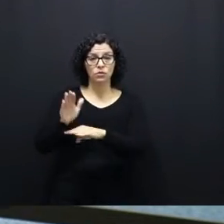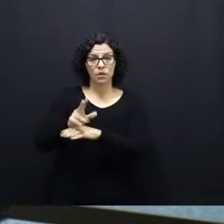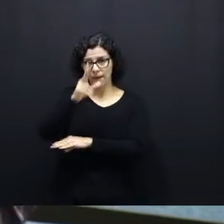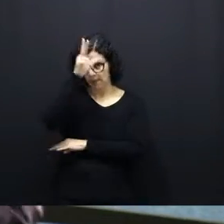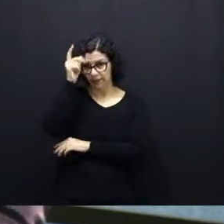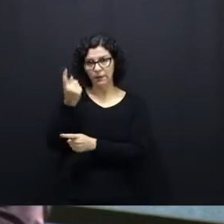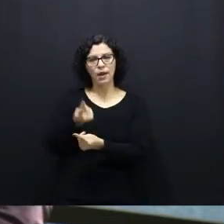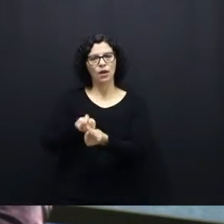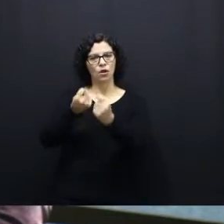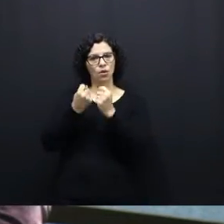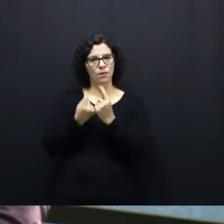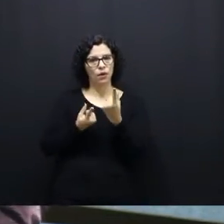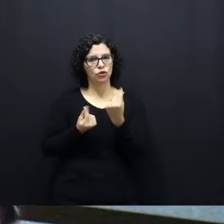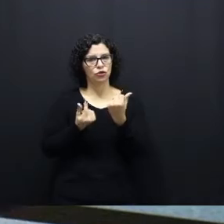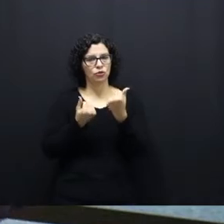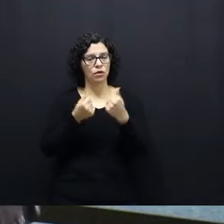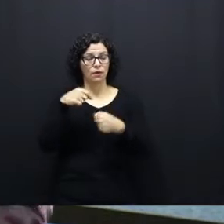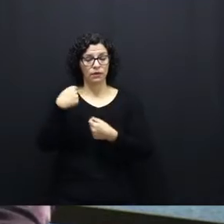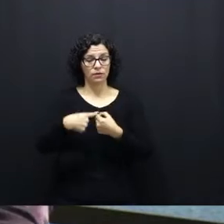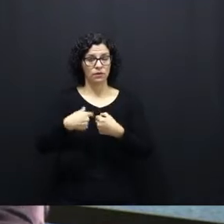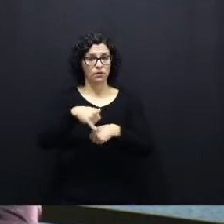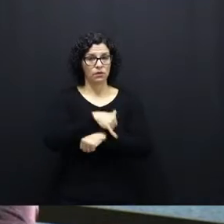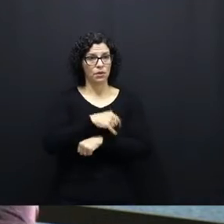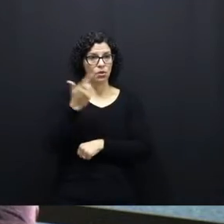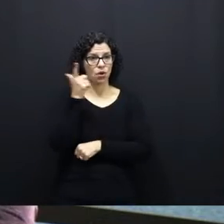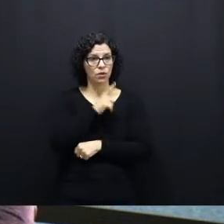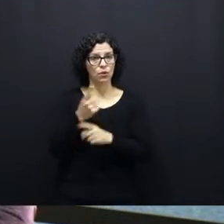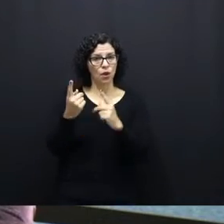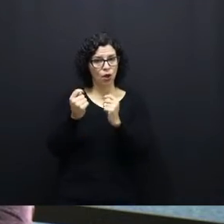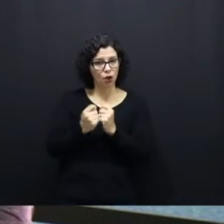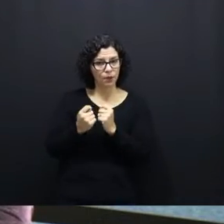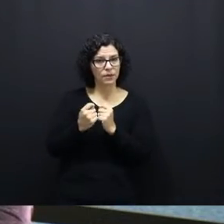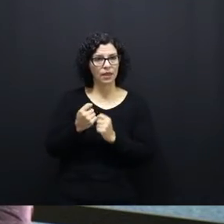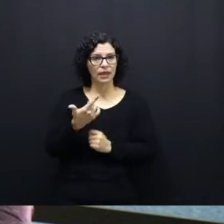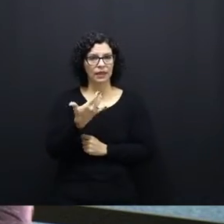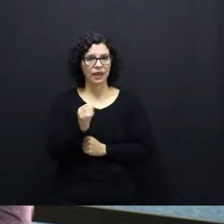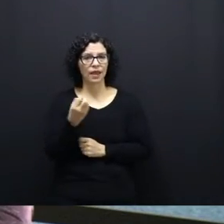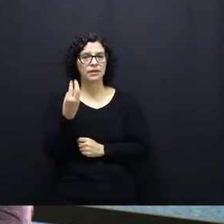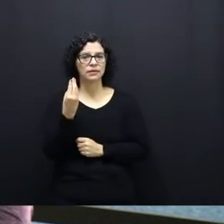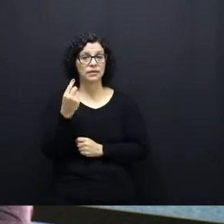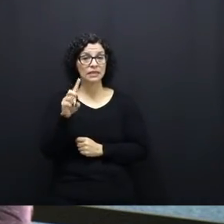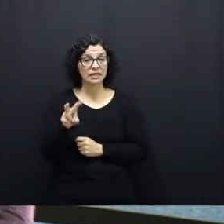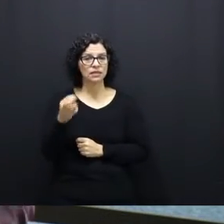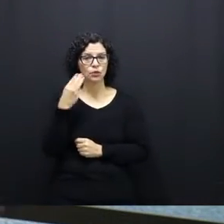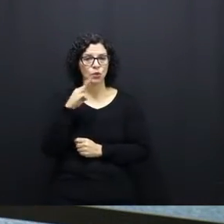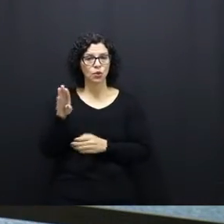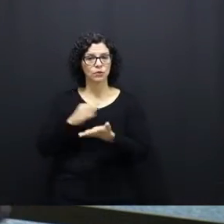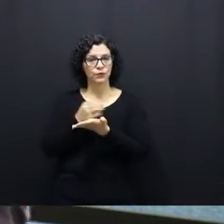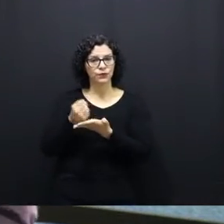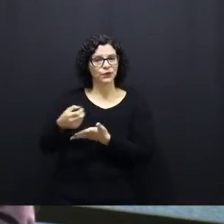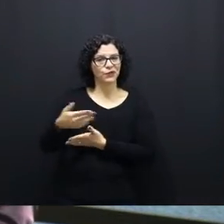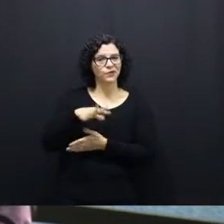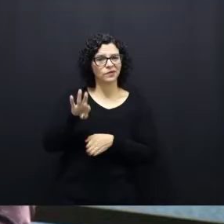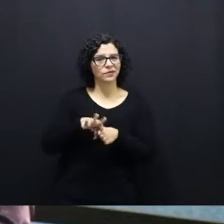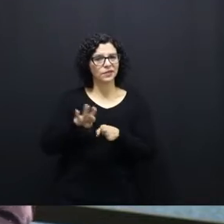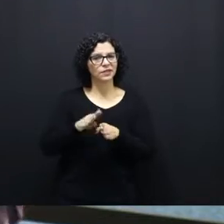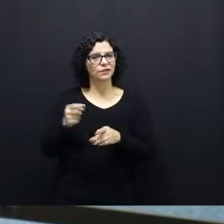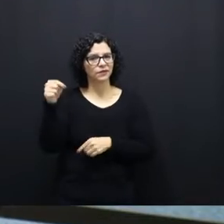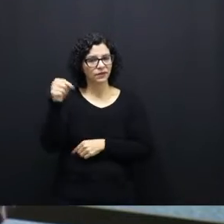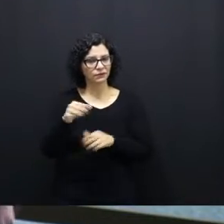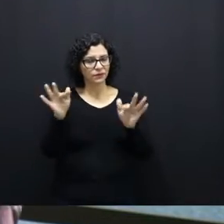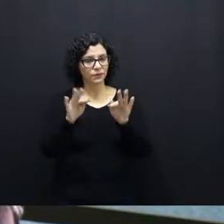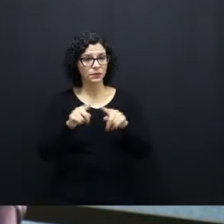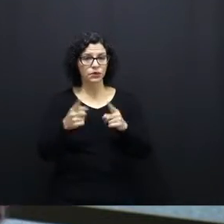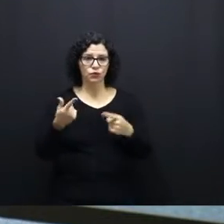para nós economizar dinheiro para minha cidade porque aqui é preto eu consegui economizar mais 10 a 15 milhões de outros comprar para minha cidade eu sairei contente novo aqui